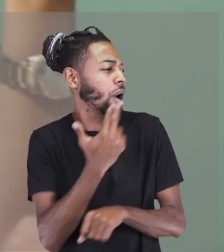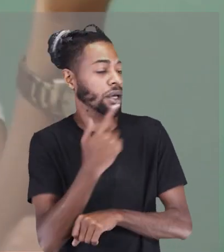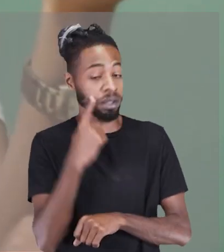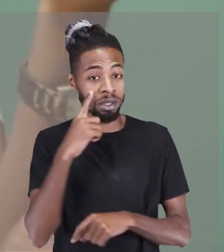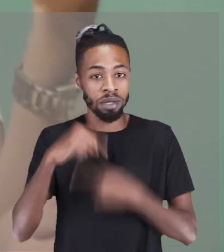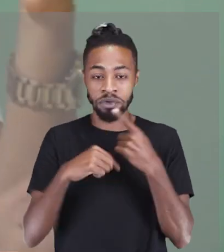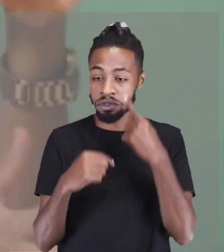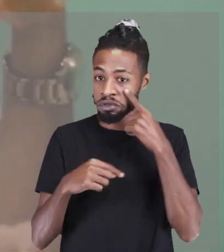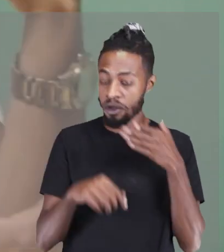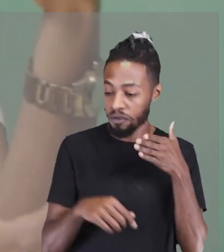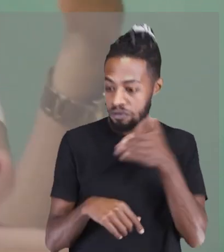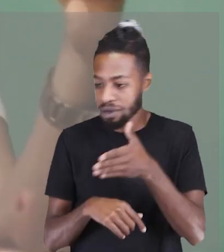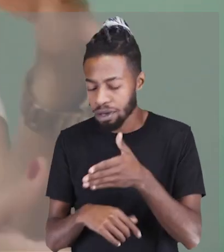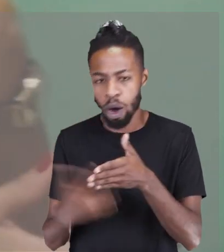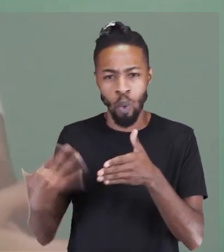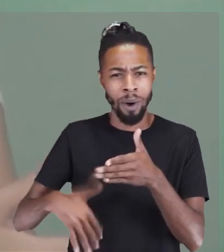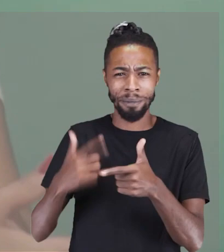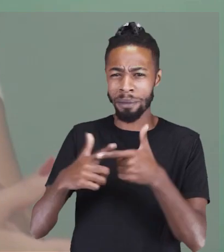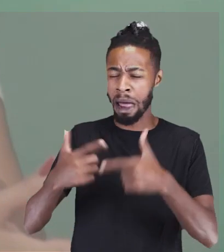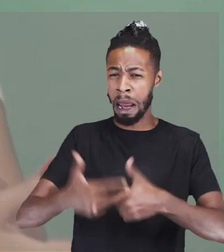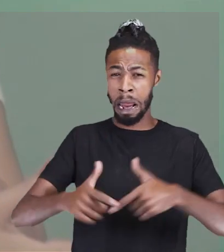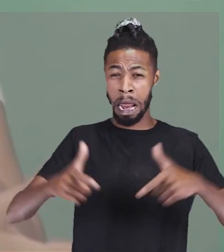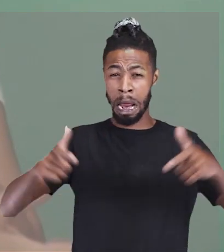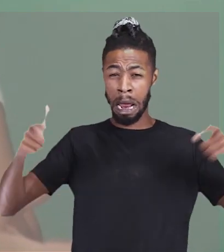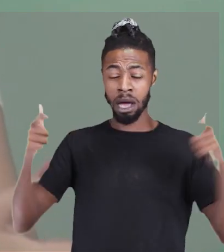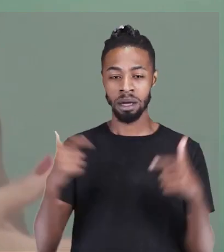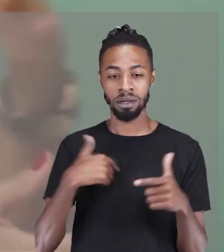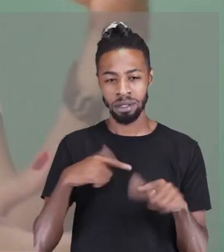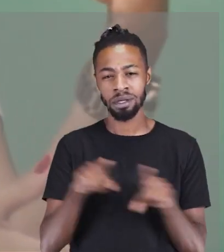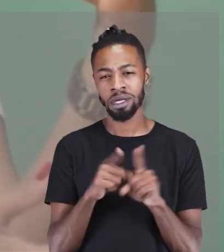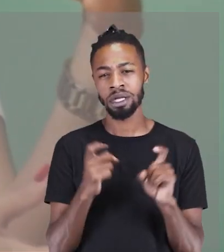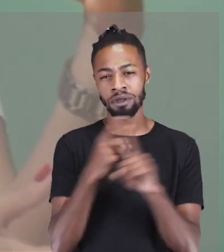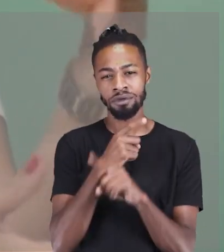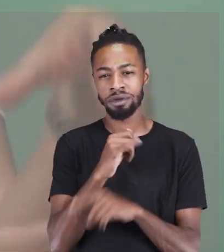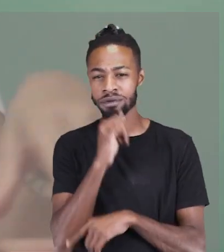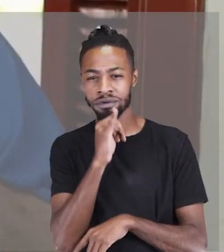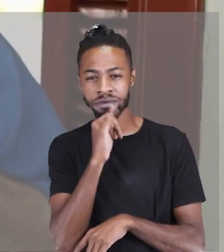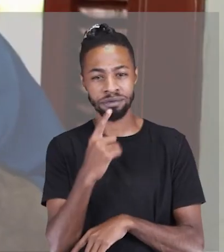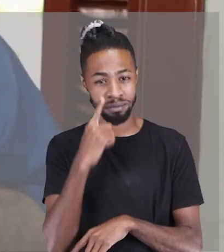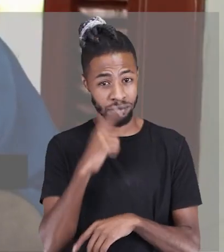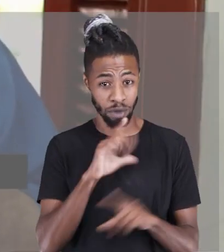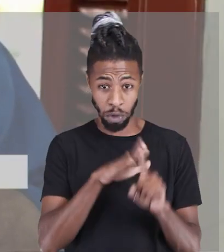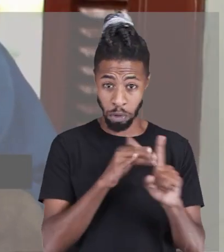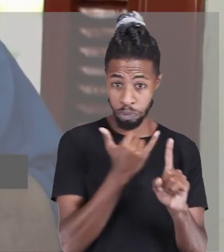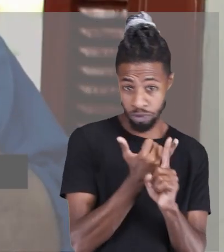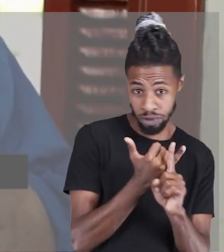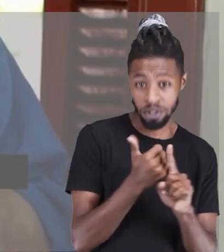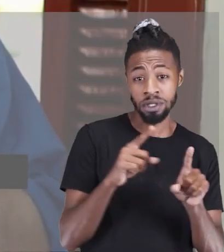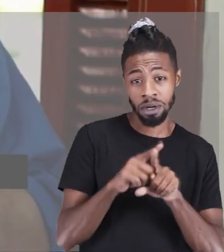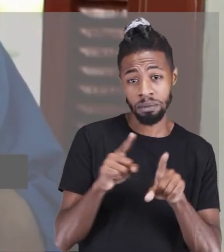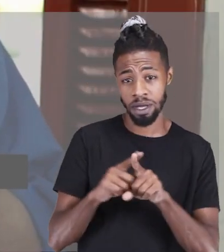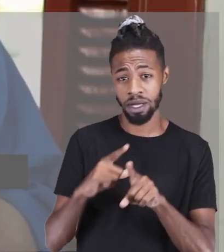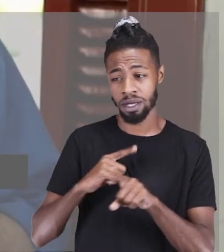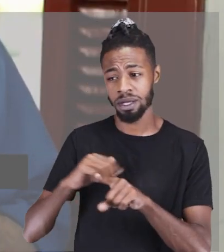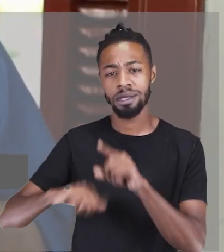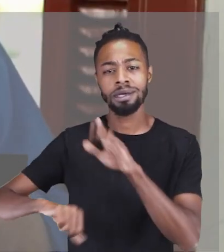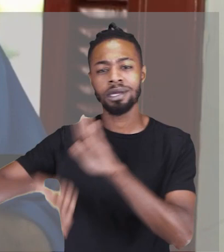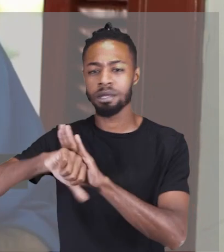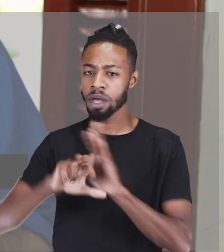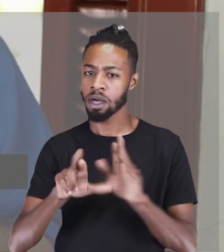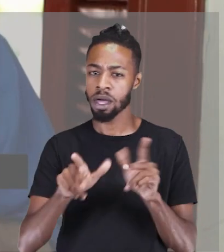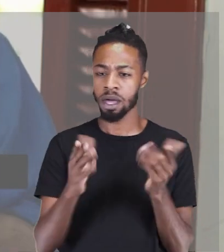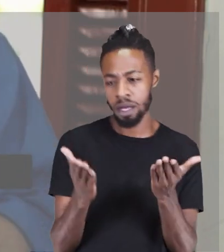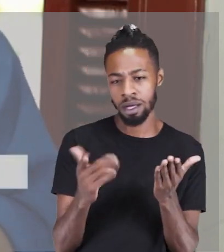aí foi onde eu descobri. Aí chamou uma sala e as coisas estavam assim escabrosas mesmo. E há até uma discussão de uma linha tênue entre